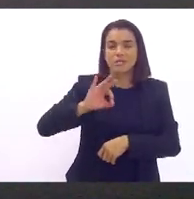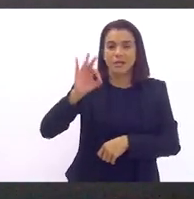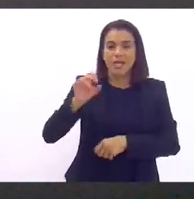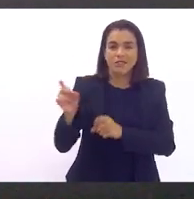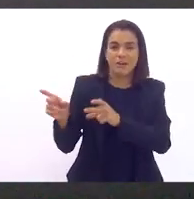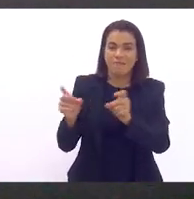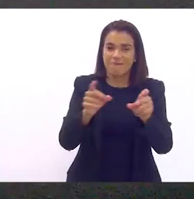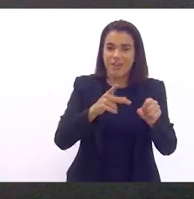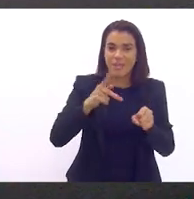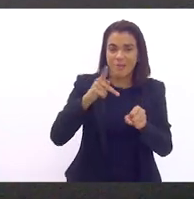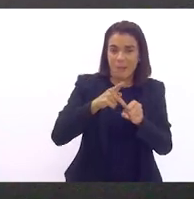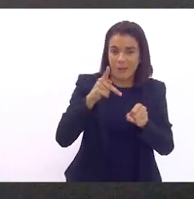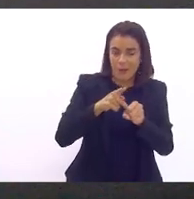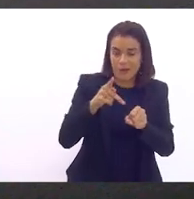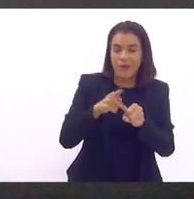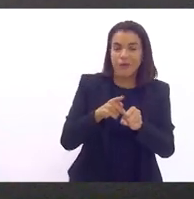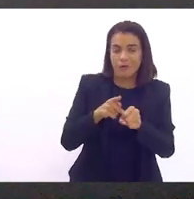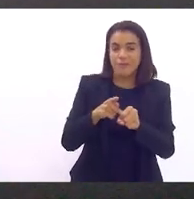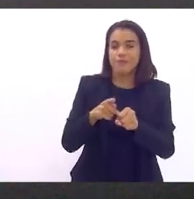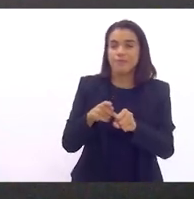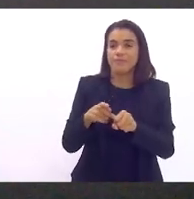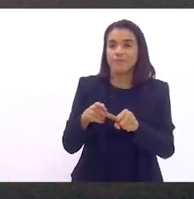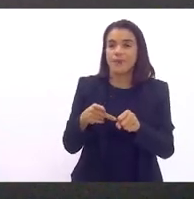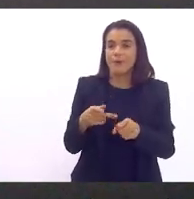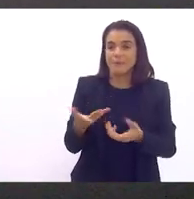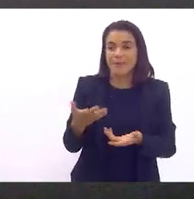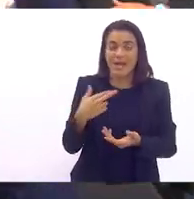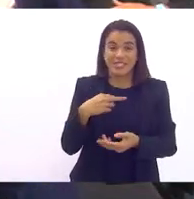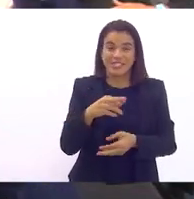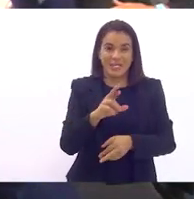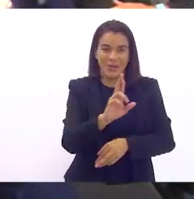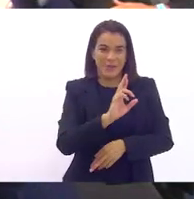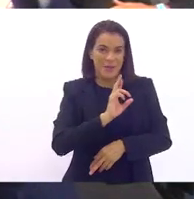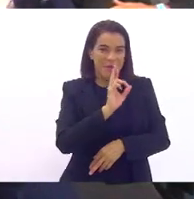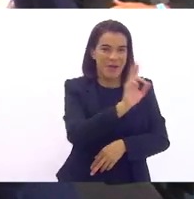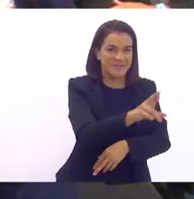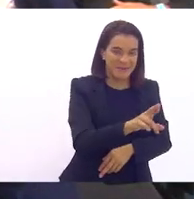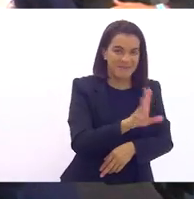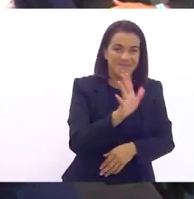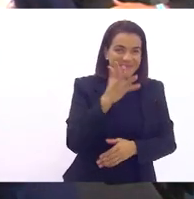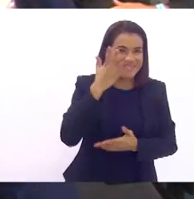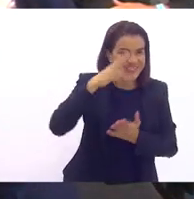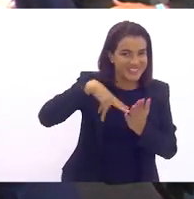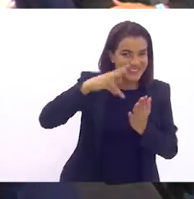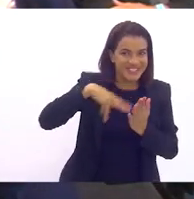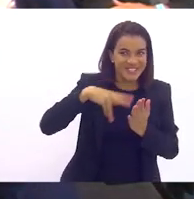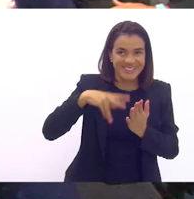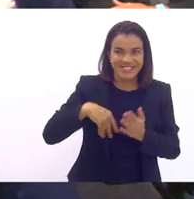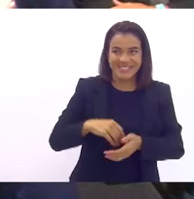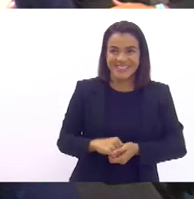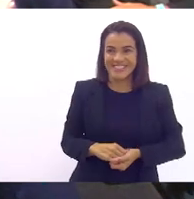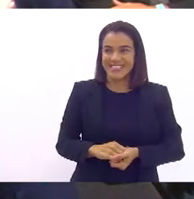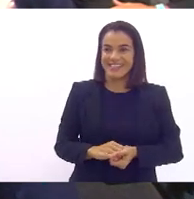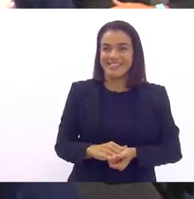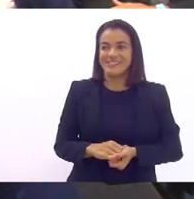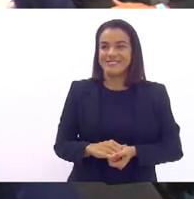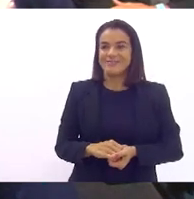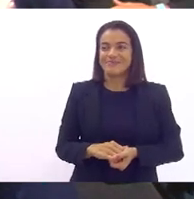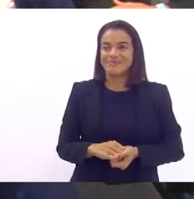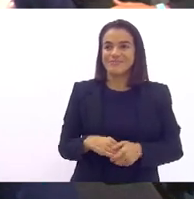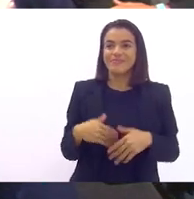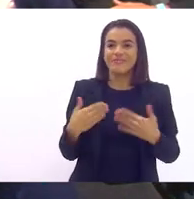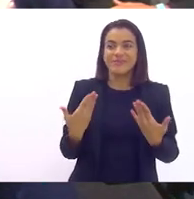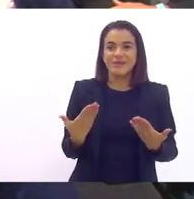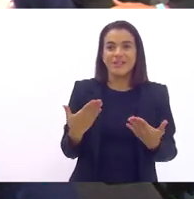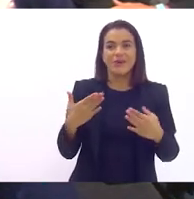aí né ele sempre manda pelo WhatsApp a gente não responde mas a gente lê né Mauro eh mas mas assim